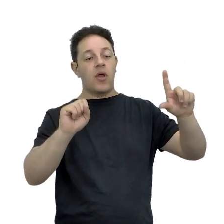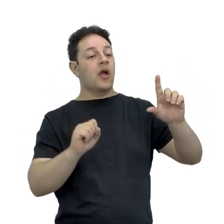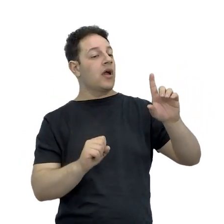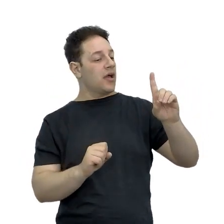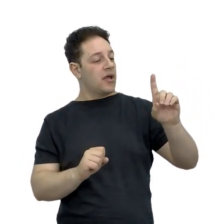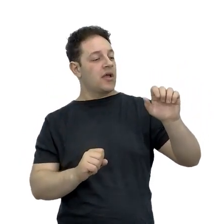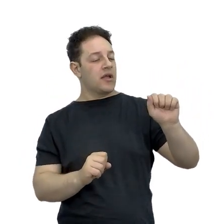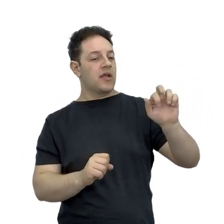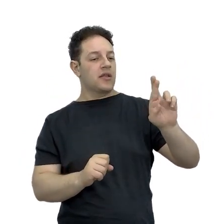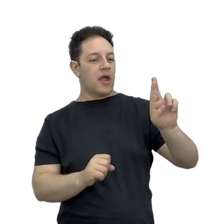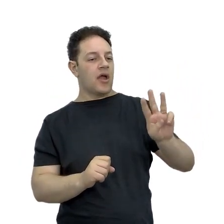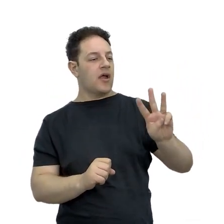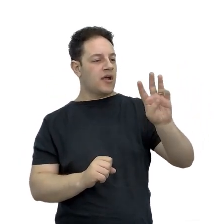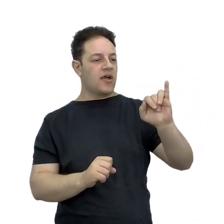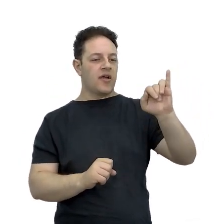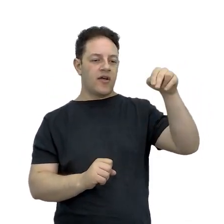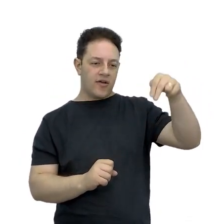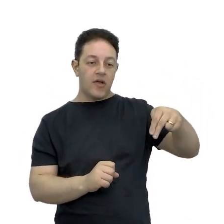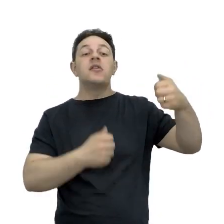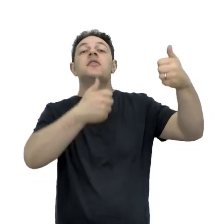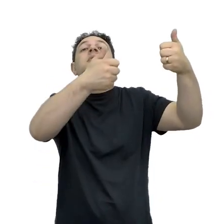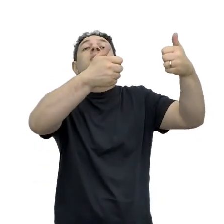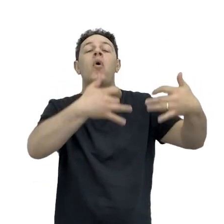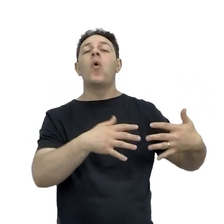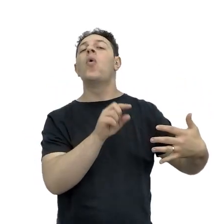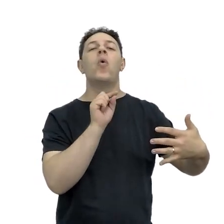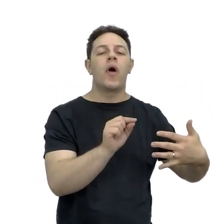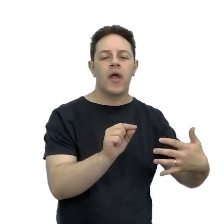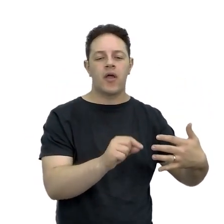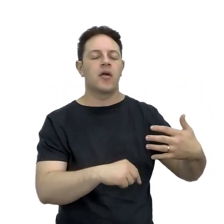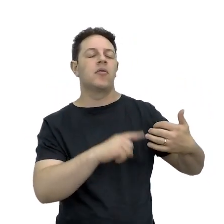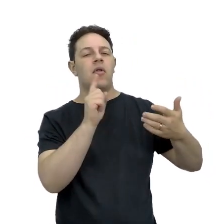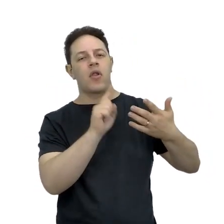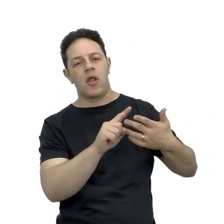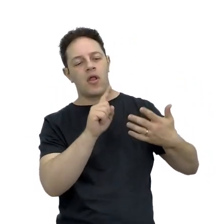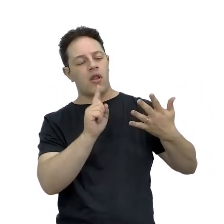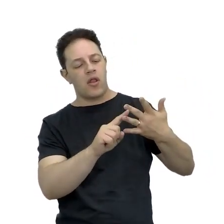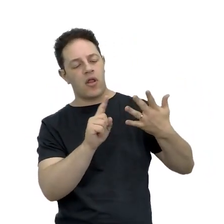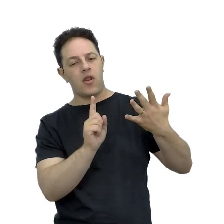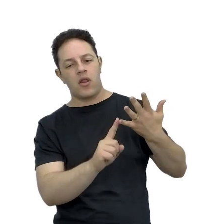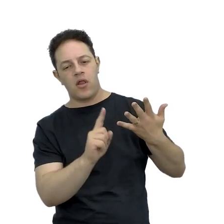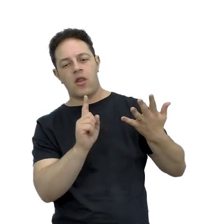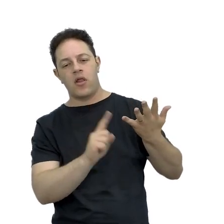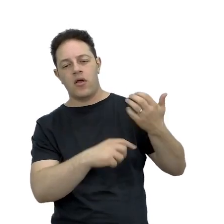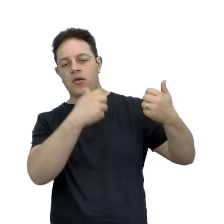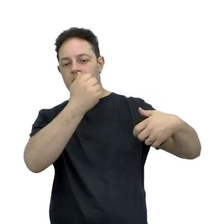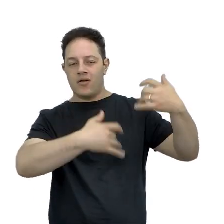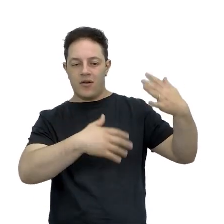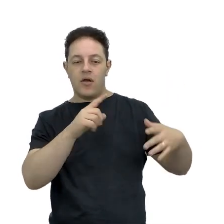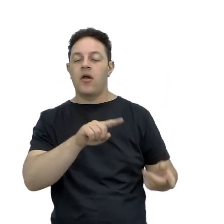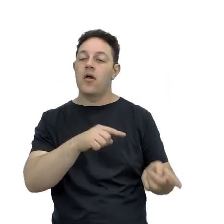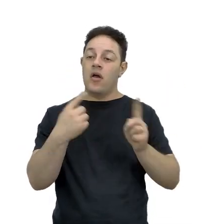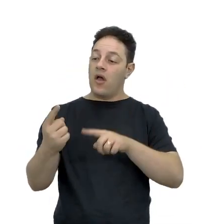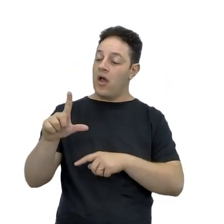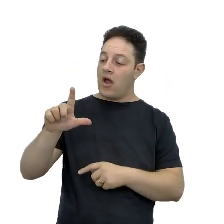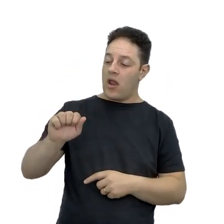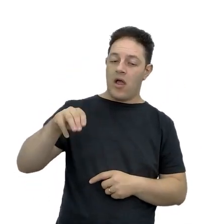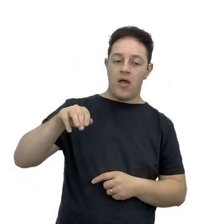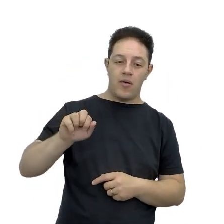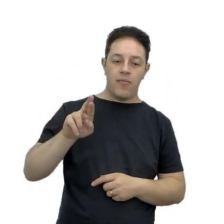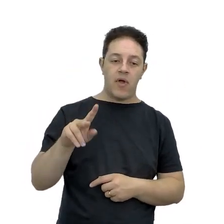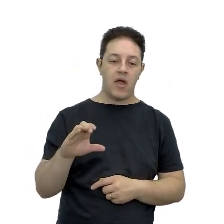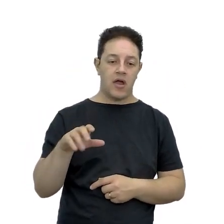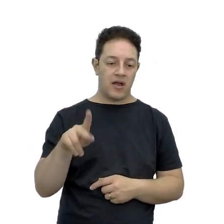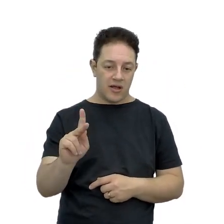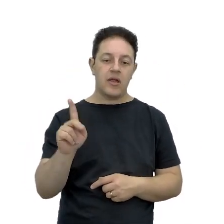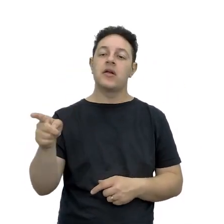Darwin disse que, ou Darwin diz, Lamarck pensa que, ou até mesmo fazer com